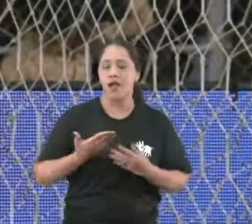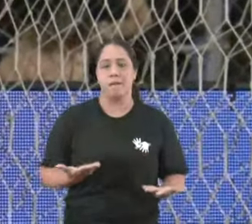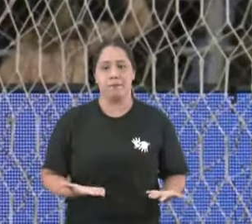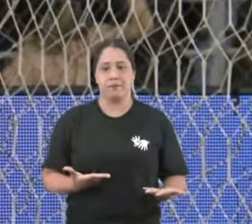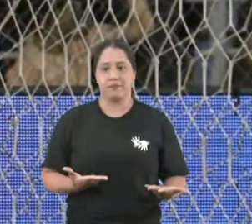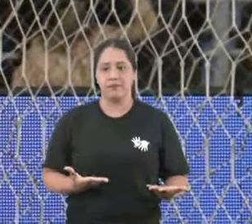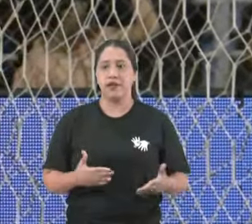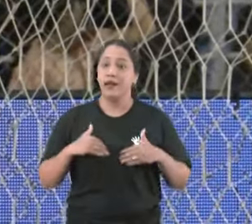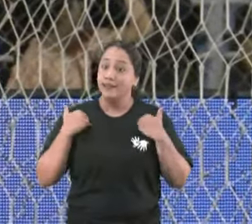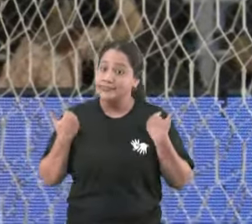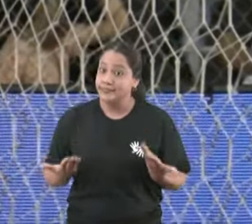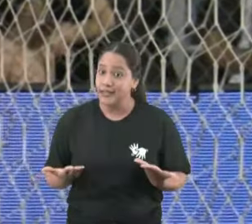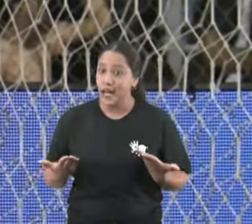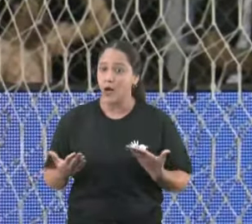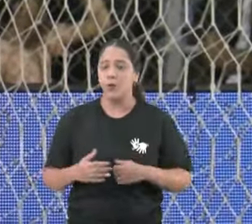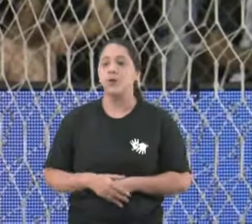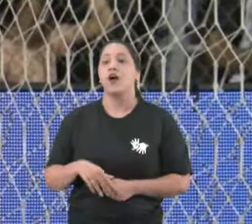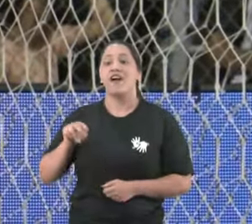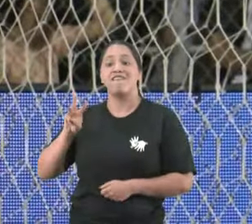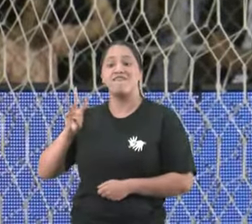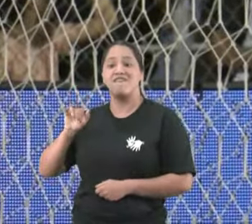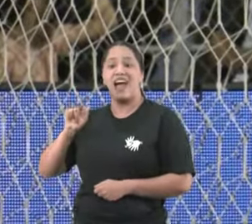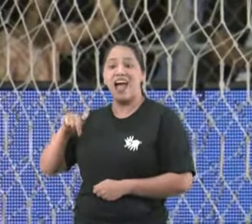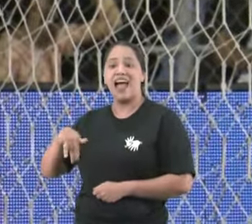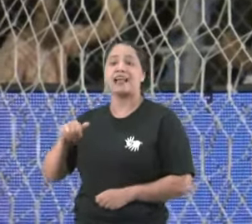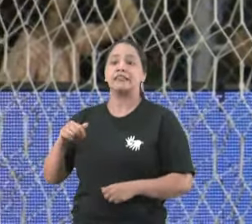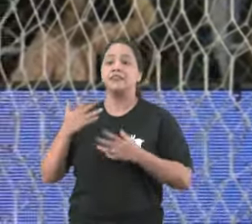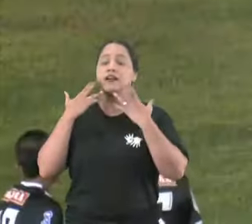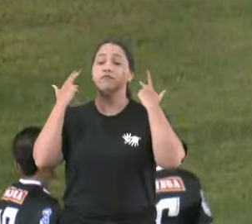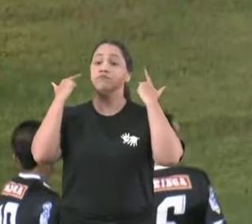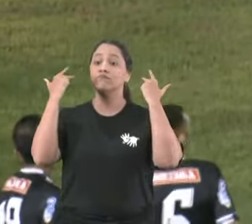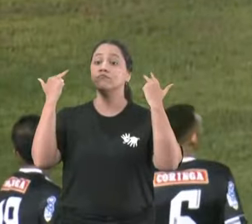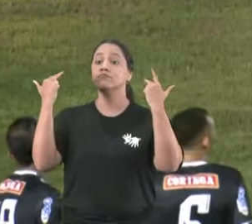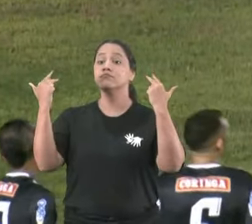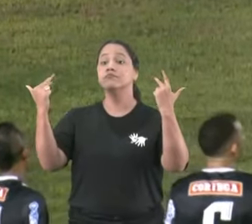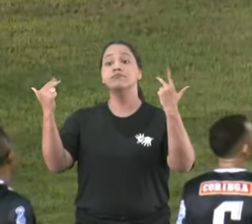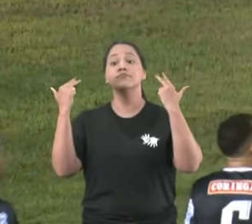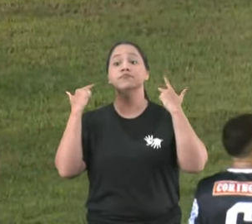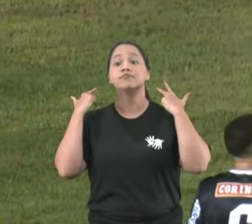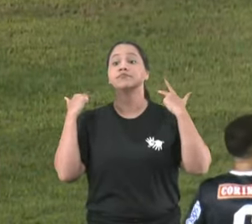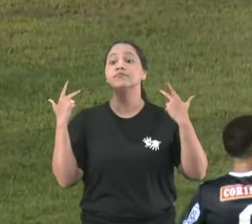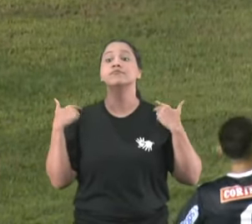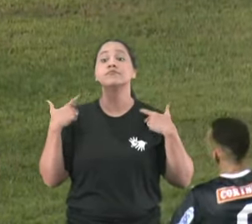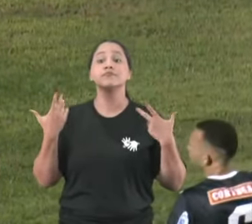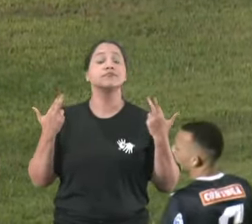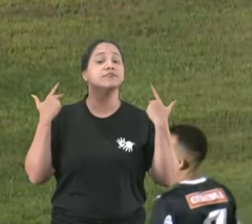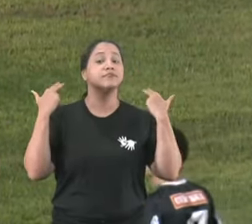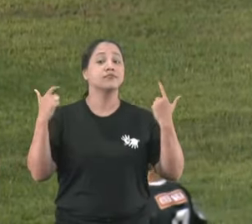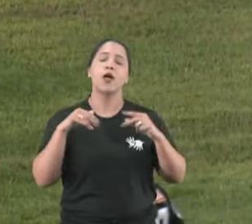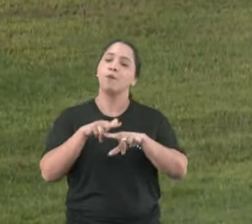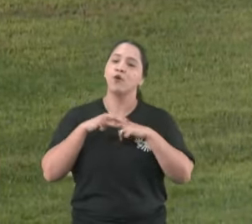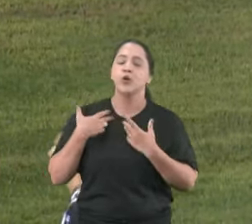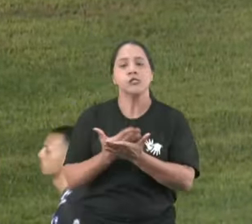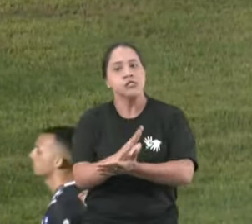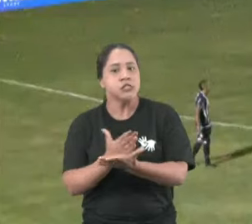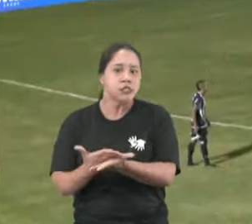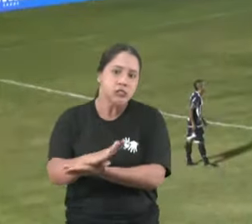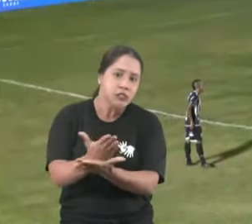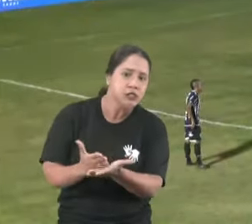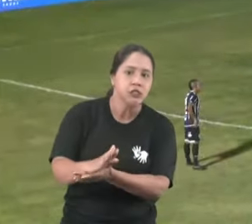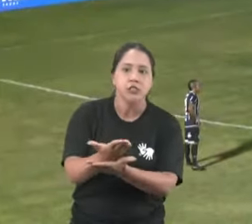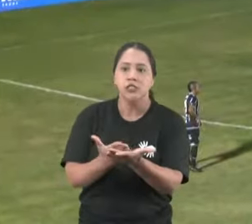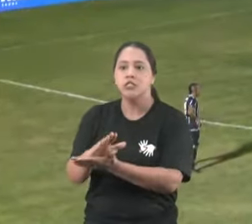Então, o Wagner fez de conta que não foi o Simon. E por isso, a insatisfação do Didira com esse